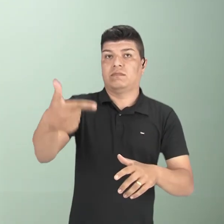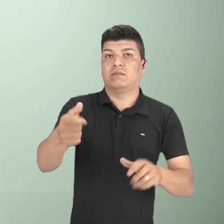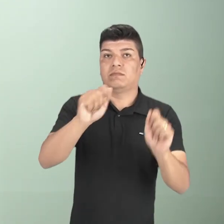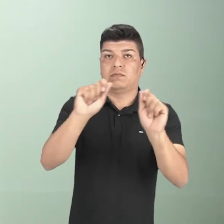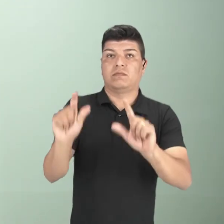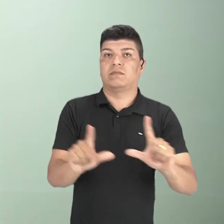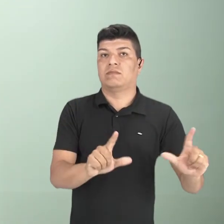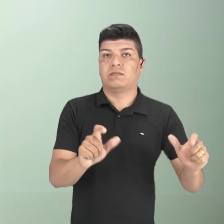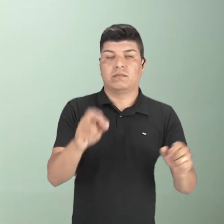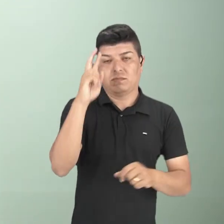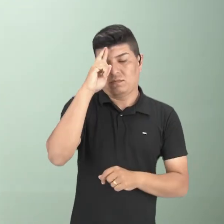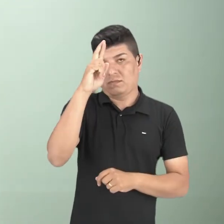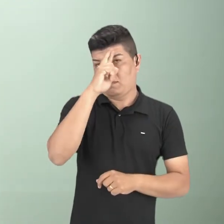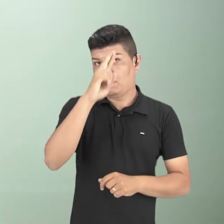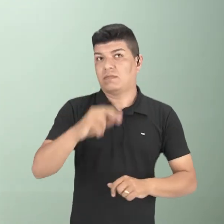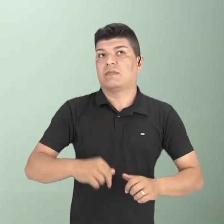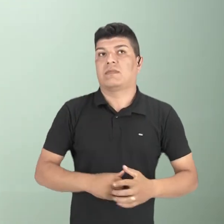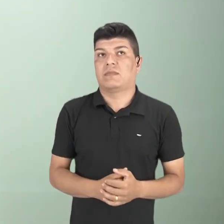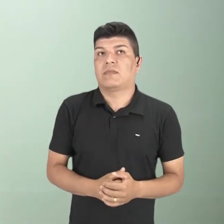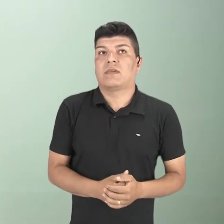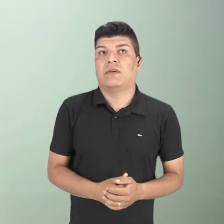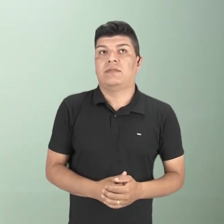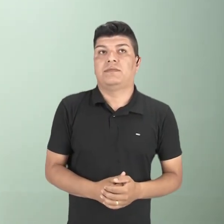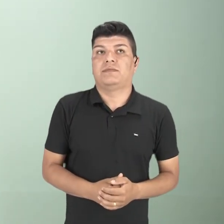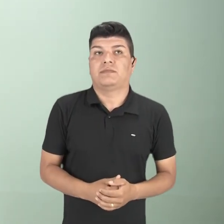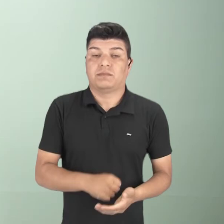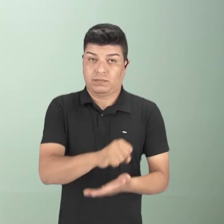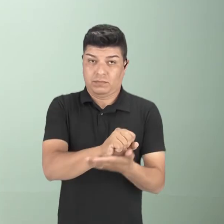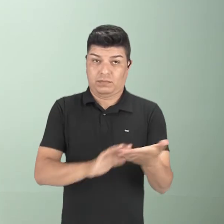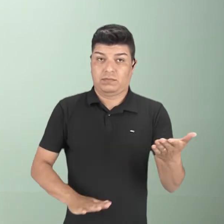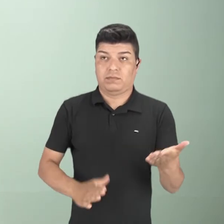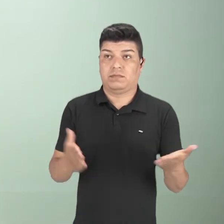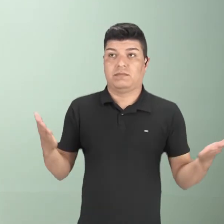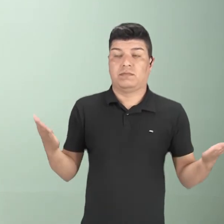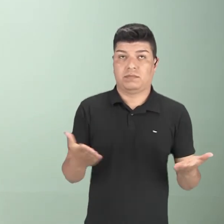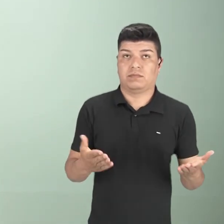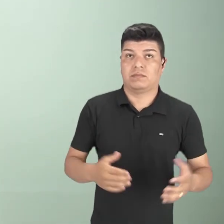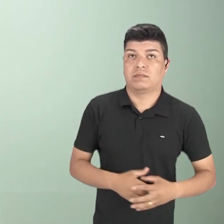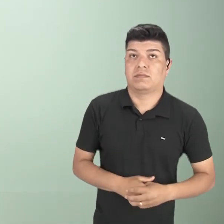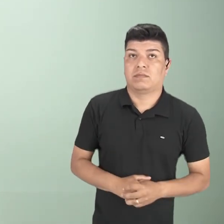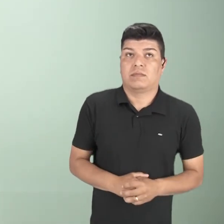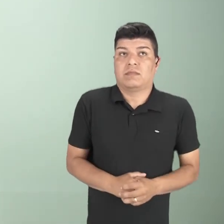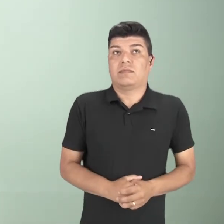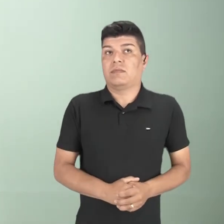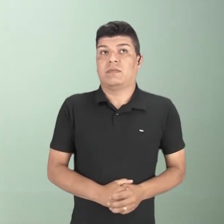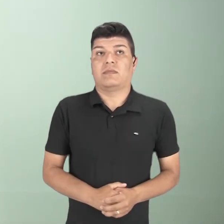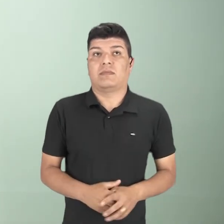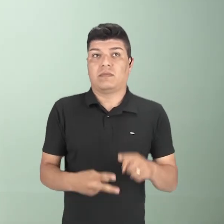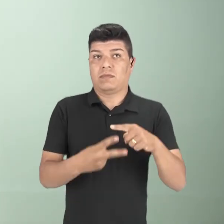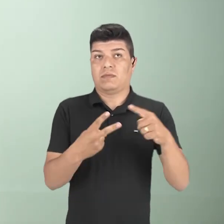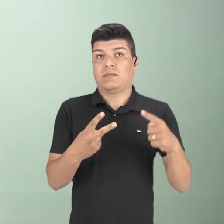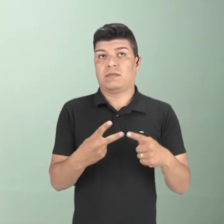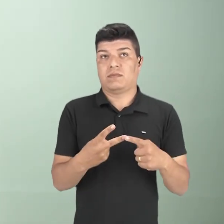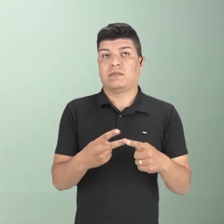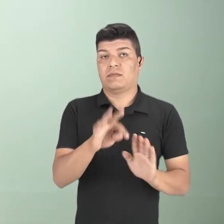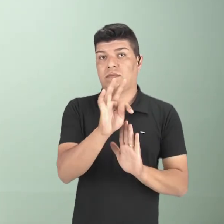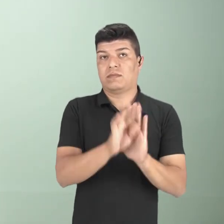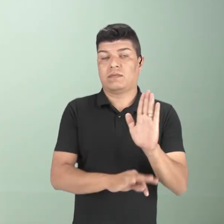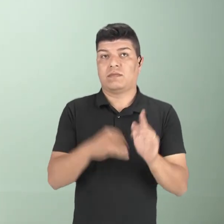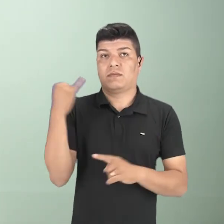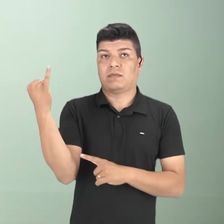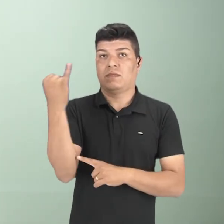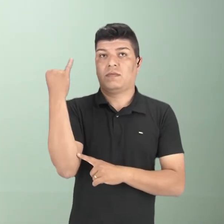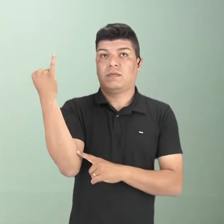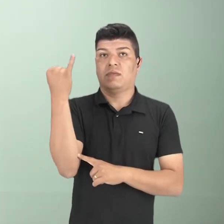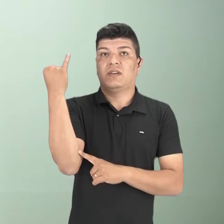parte histórica, tá bom, queridos? Vamos lá para o nosso exercitando. Nosso exercitando são 2 momentos aí de textos